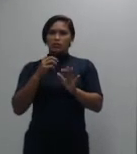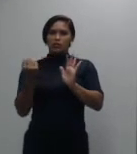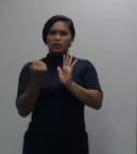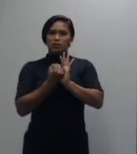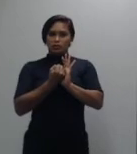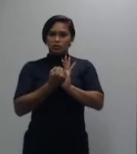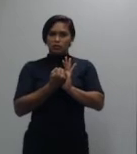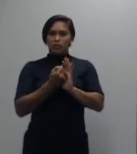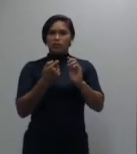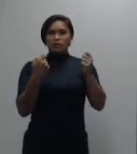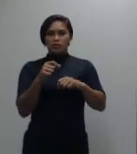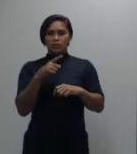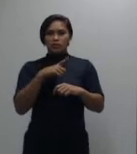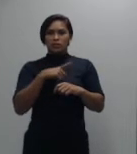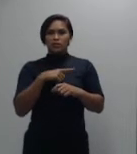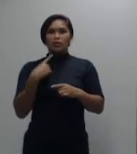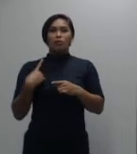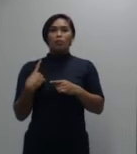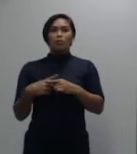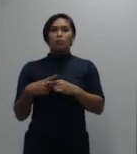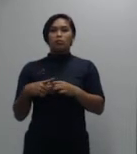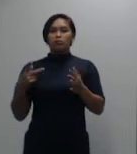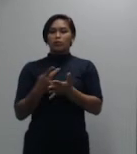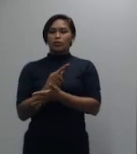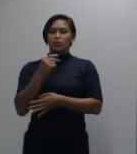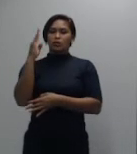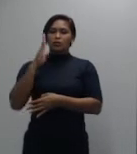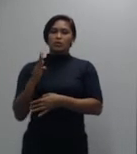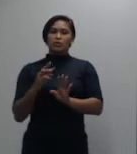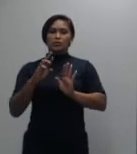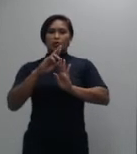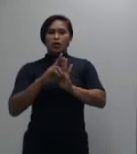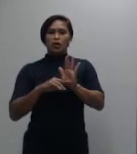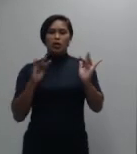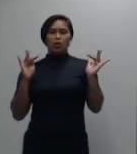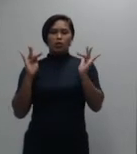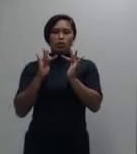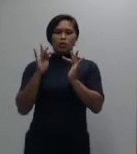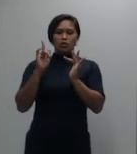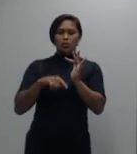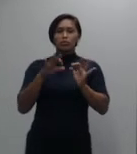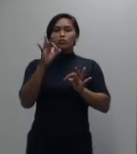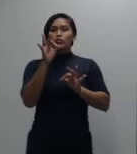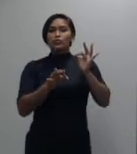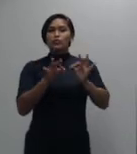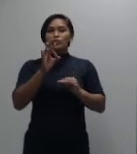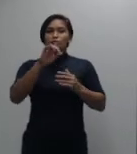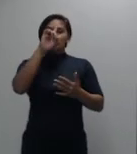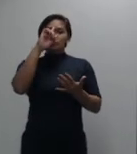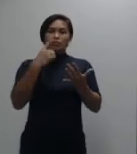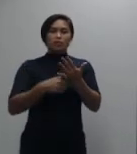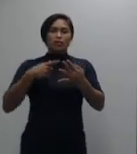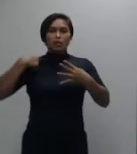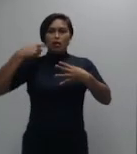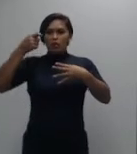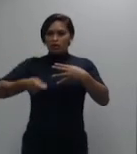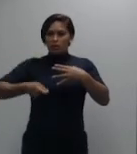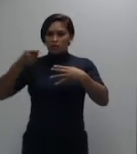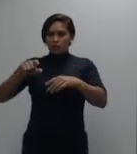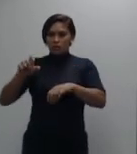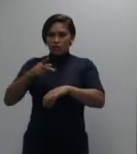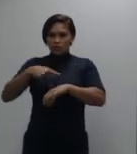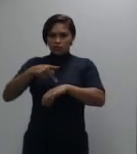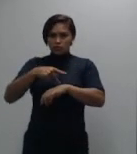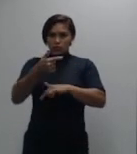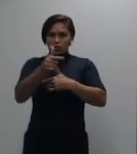estrangeira é preciso que haja uma razão para isso no Brasil que tá com uma regra de conexão algo que justifique a versão estrangeira ou seja ficar no Brasil